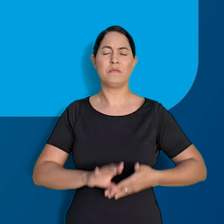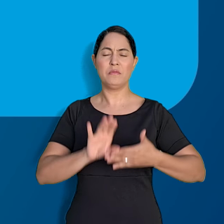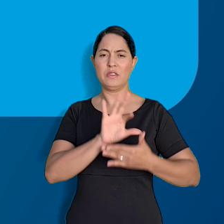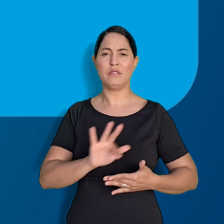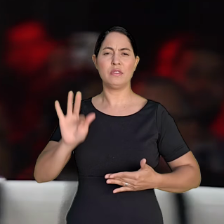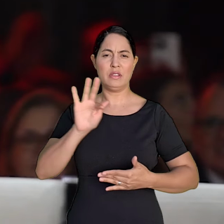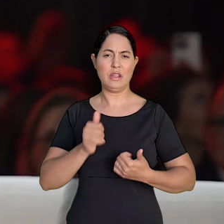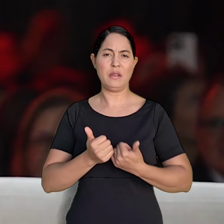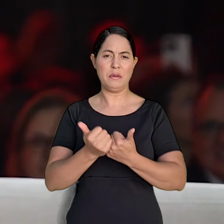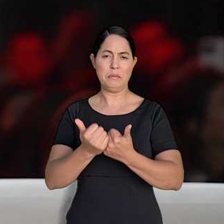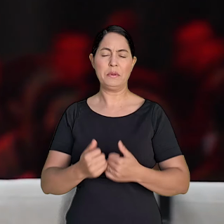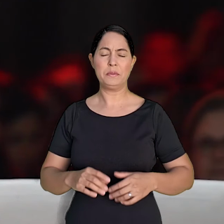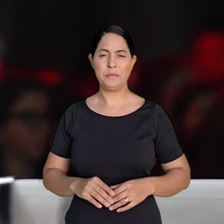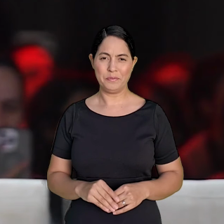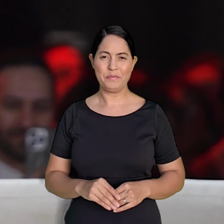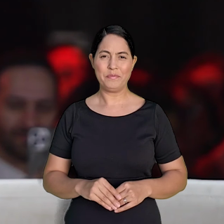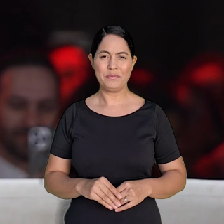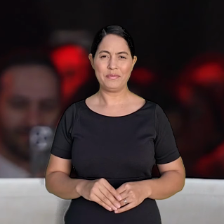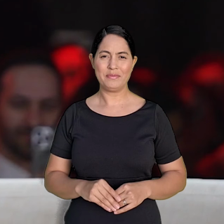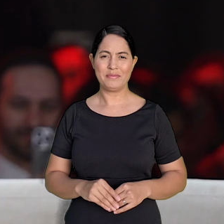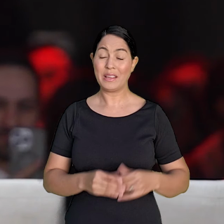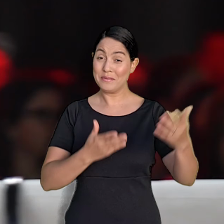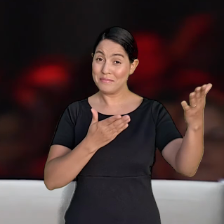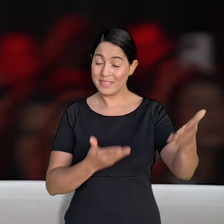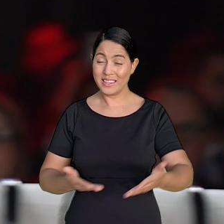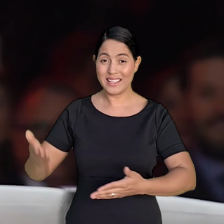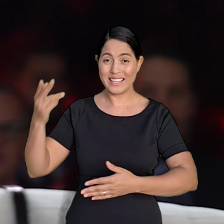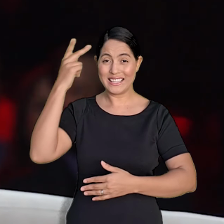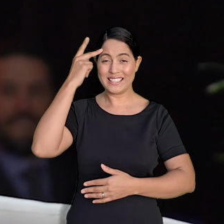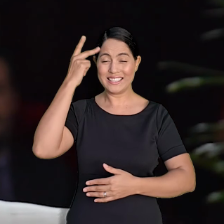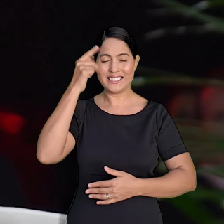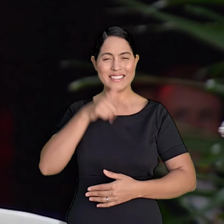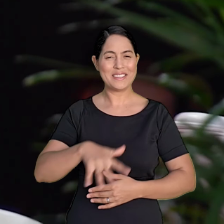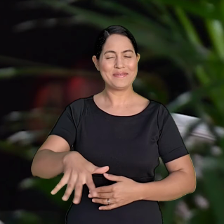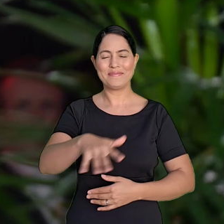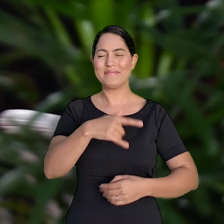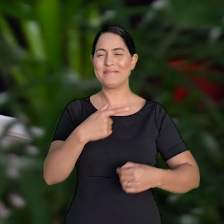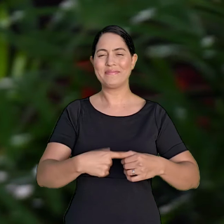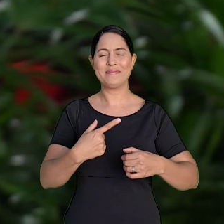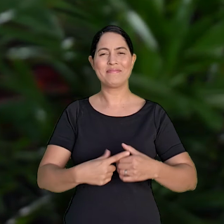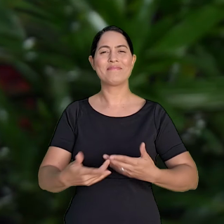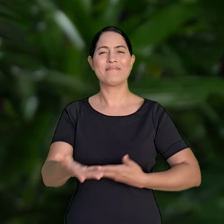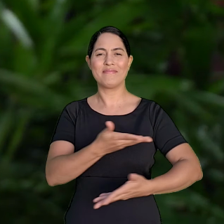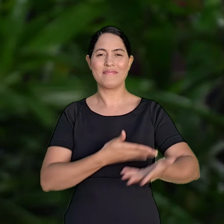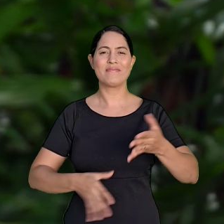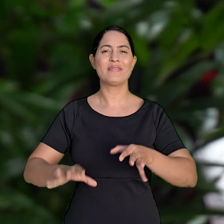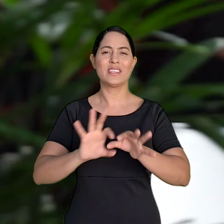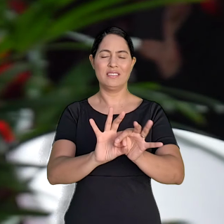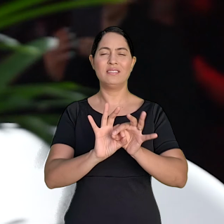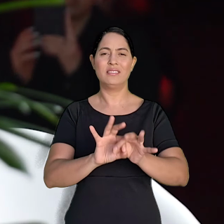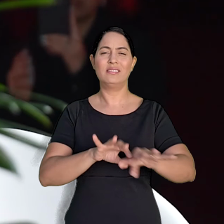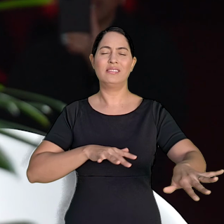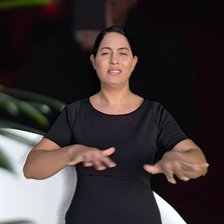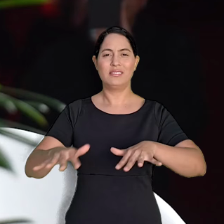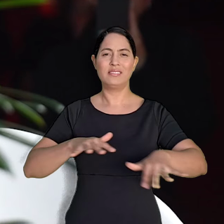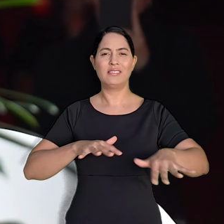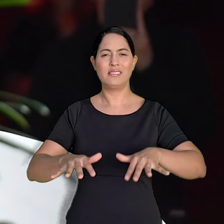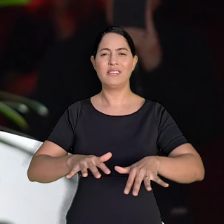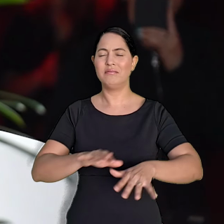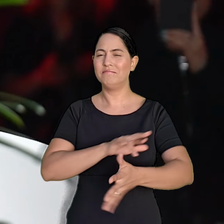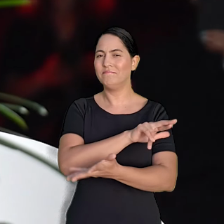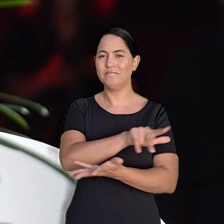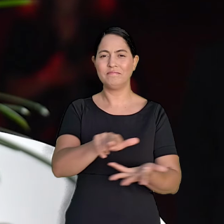Federal. Bem-vindas a São Paulo, essa cidade que é conexão, que é movimento, que é